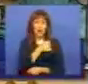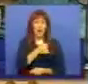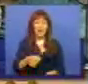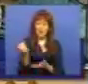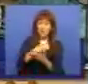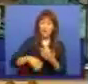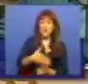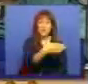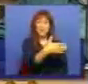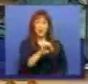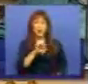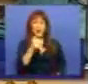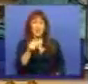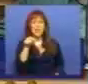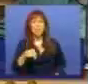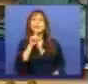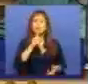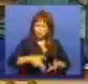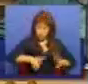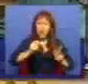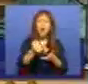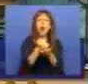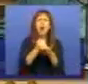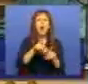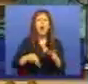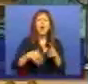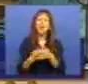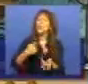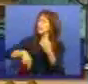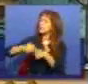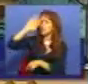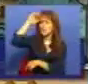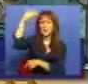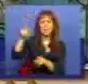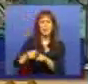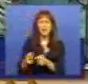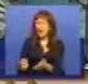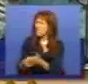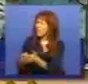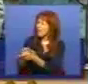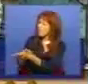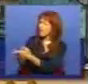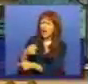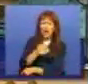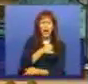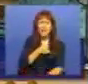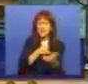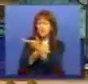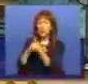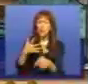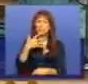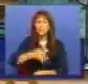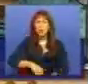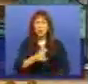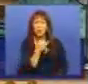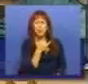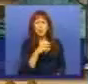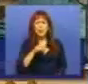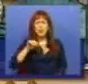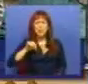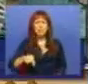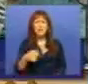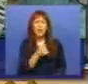há 185 mil que estão disponíveis no mercado, quando nós sabemos que as carências em termos de habitação totalizam 200